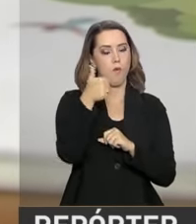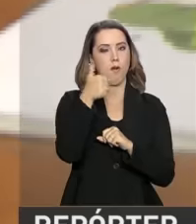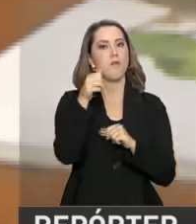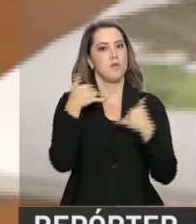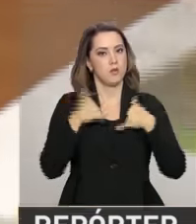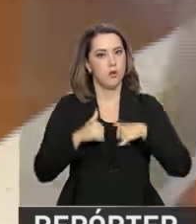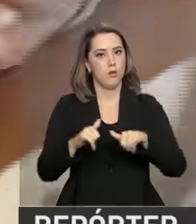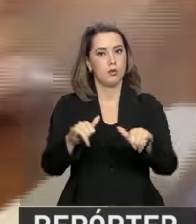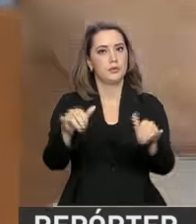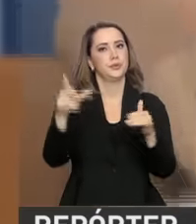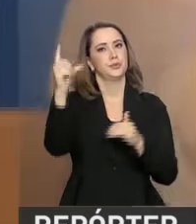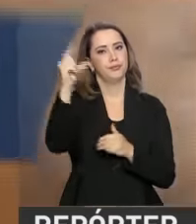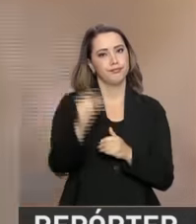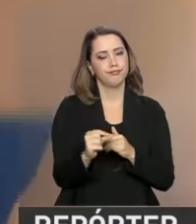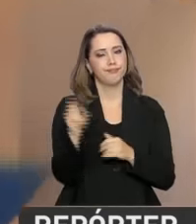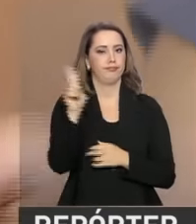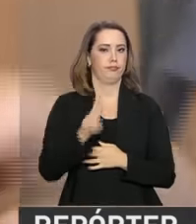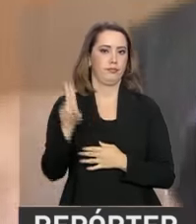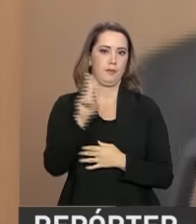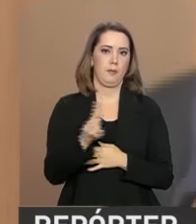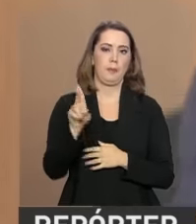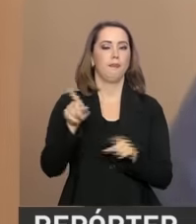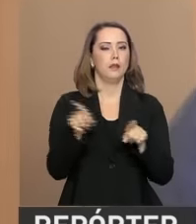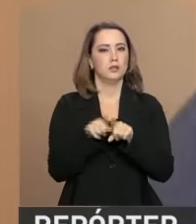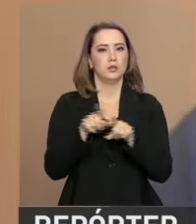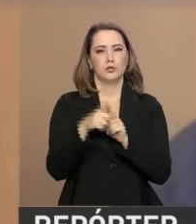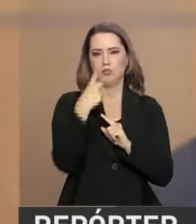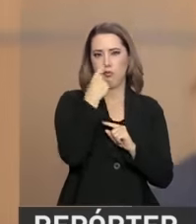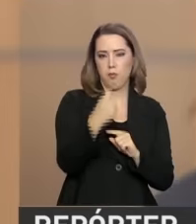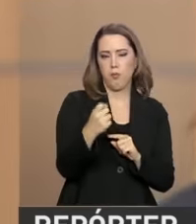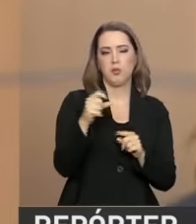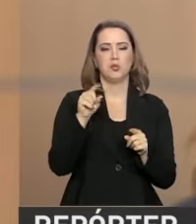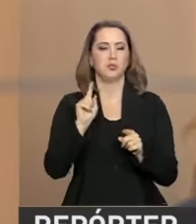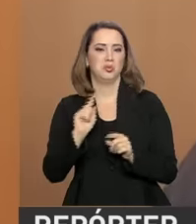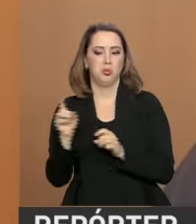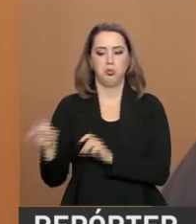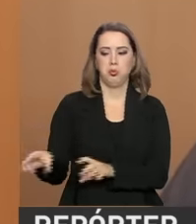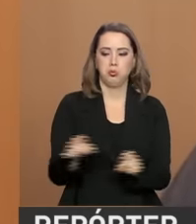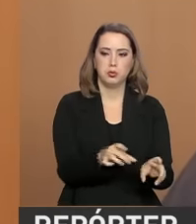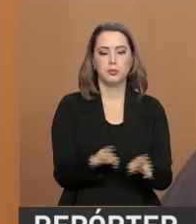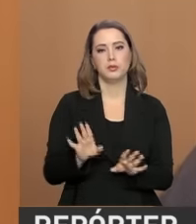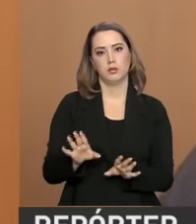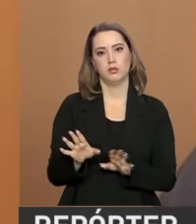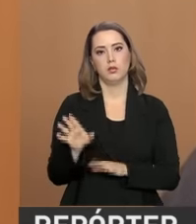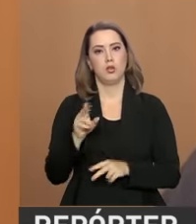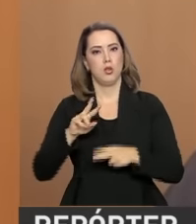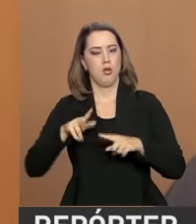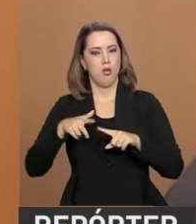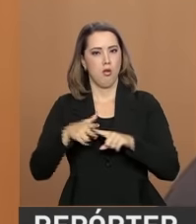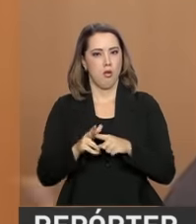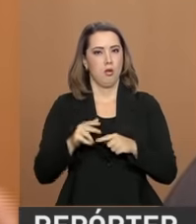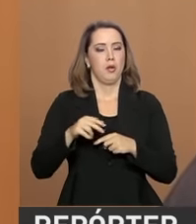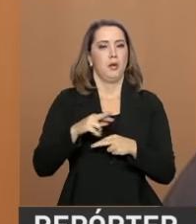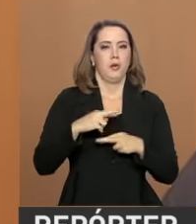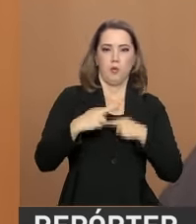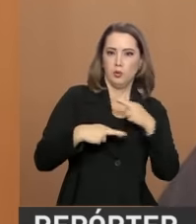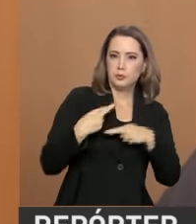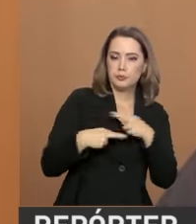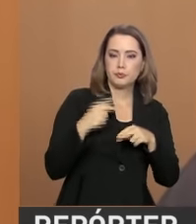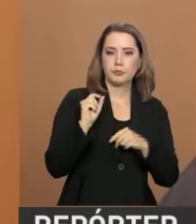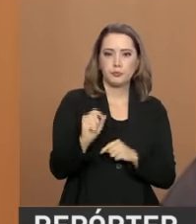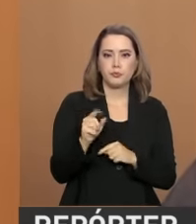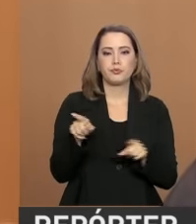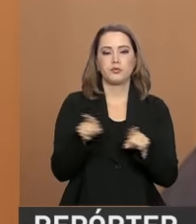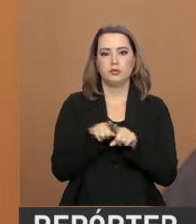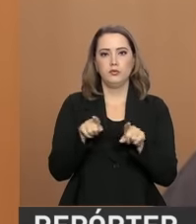reduzir o desperdício e descartar o lixo de maneira menos poluente ele traz dicas tanto na área ambiental